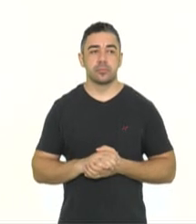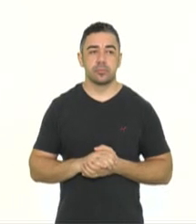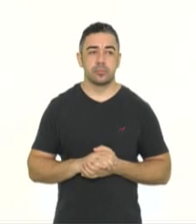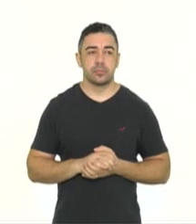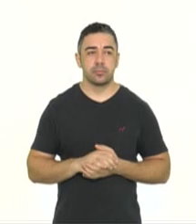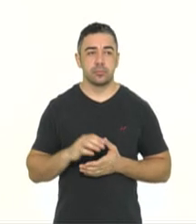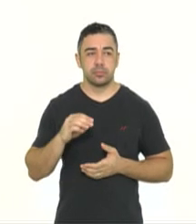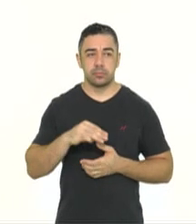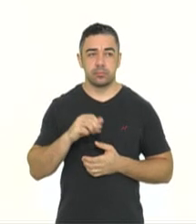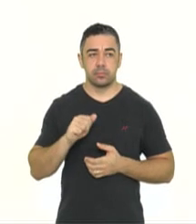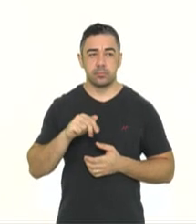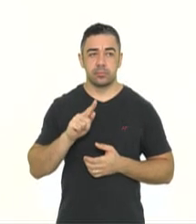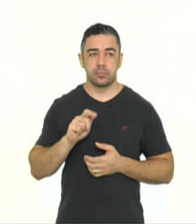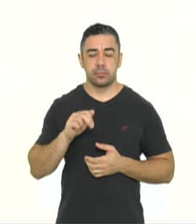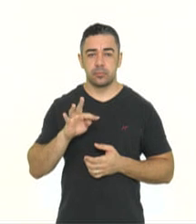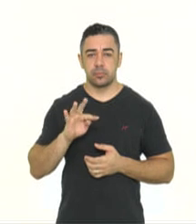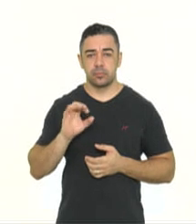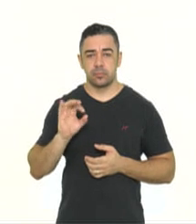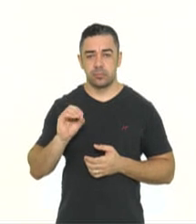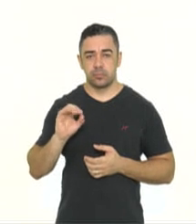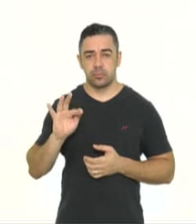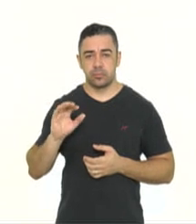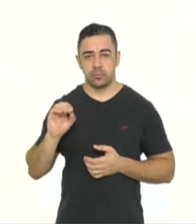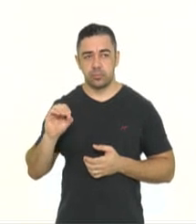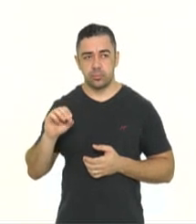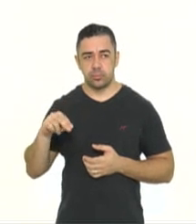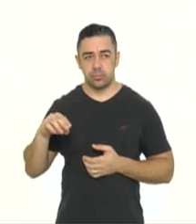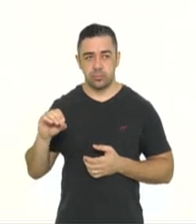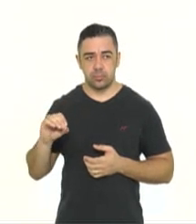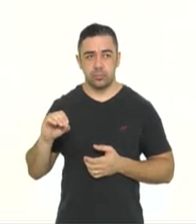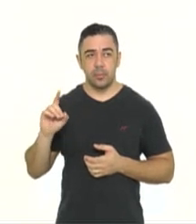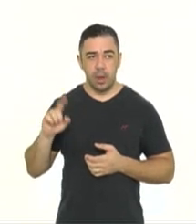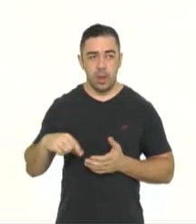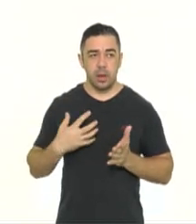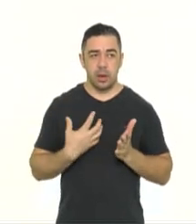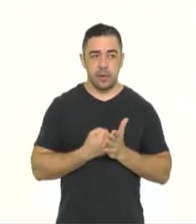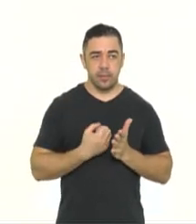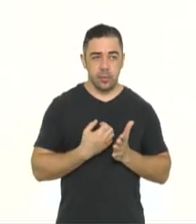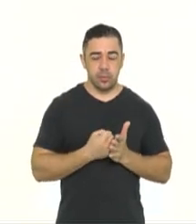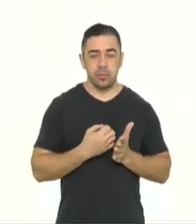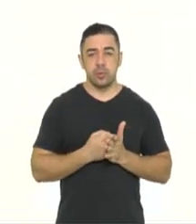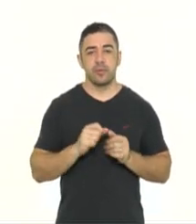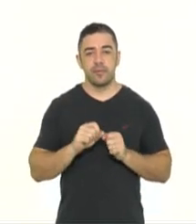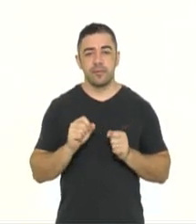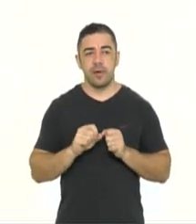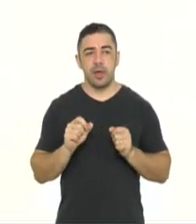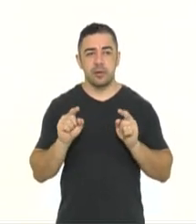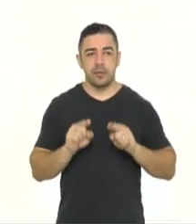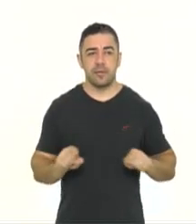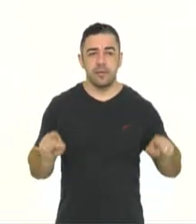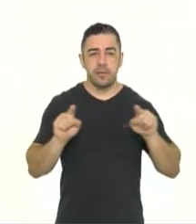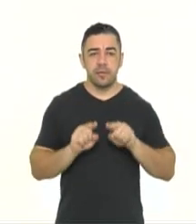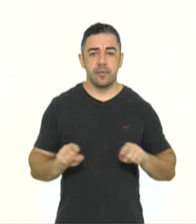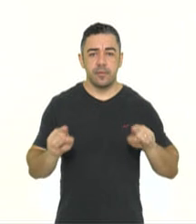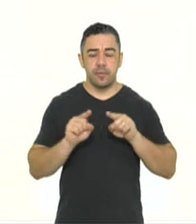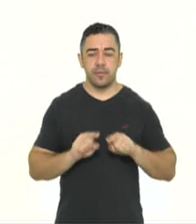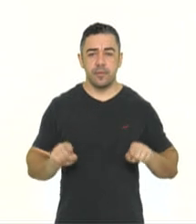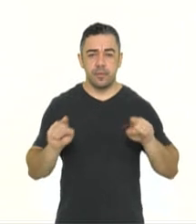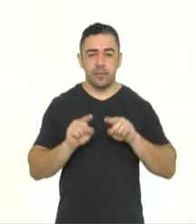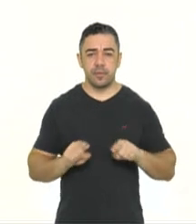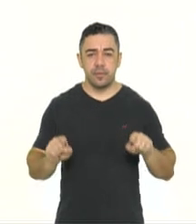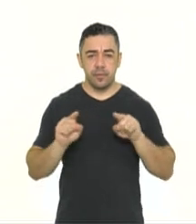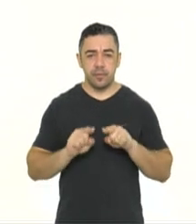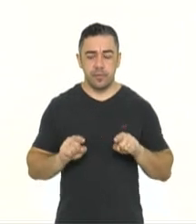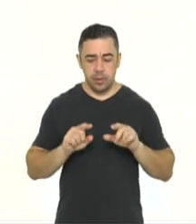o magnetófono, é isso, gravador e reprodutor de fitas magnéticas